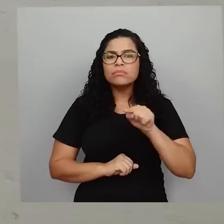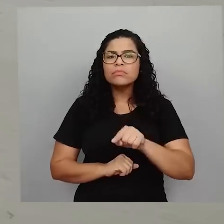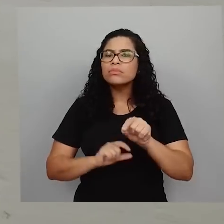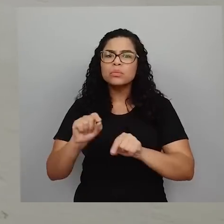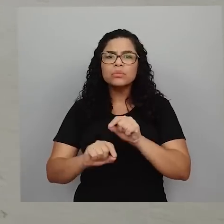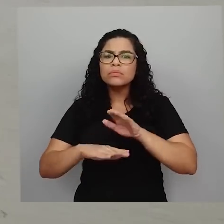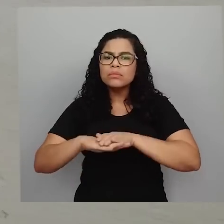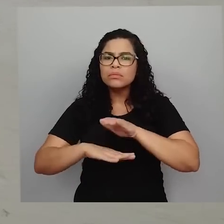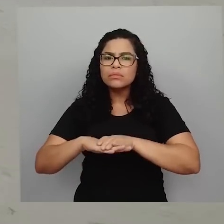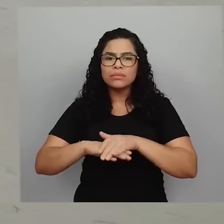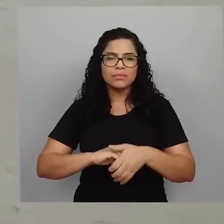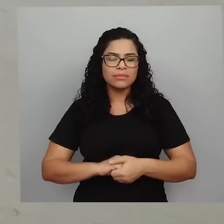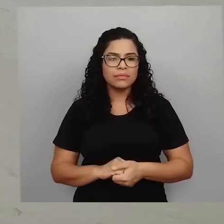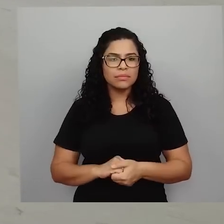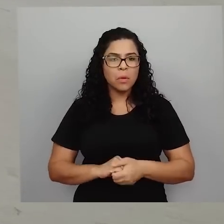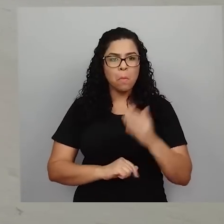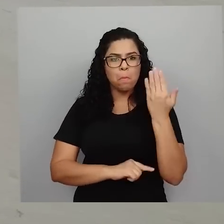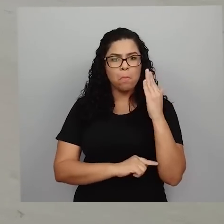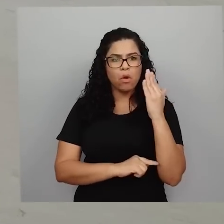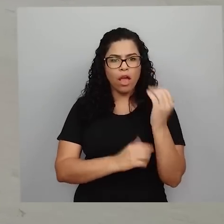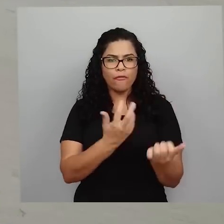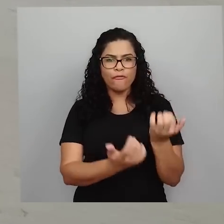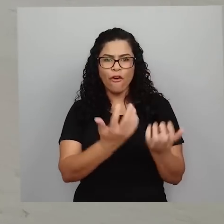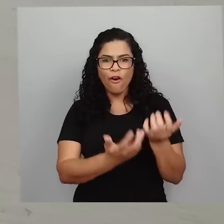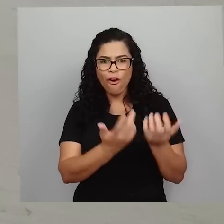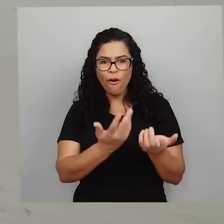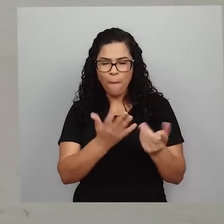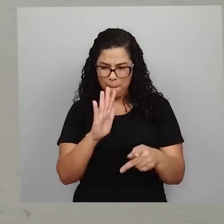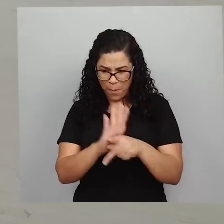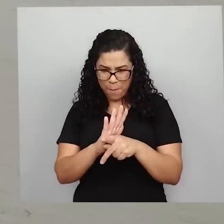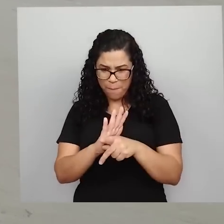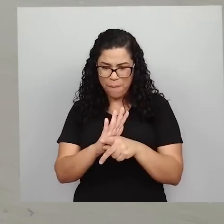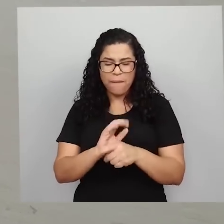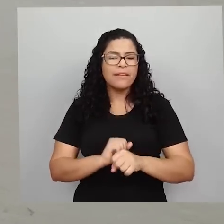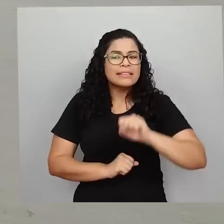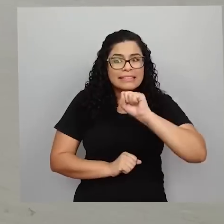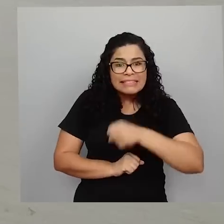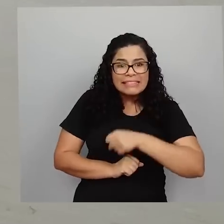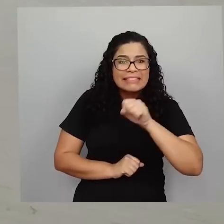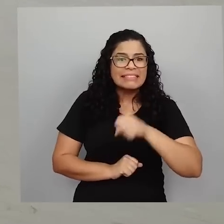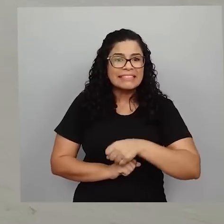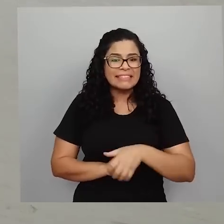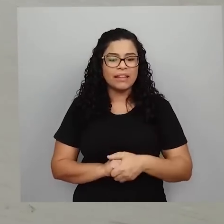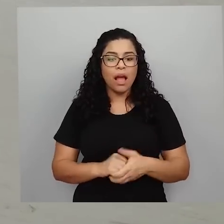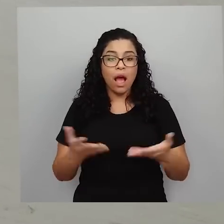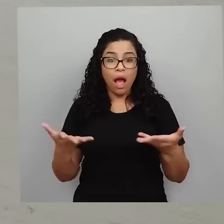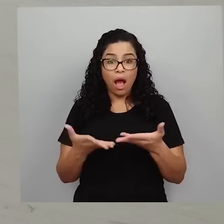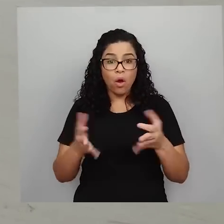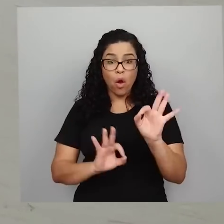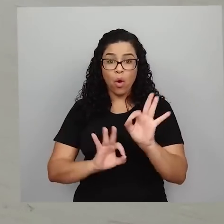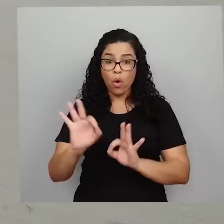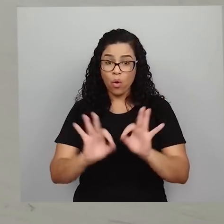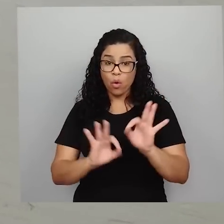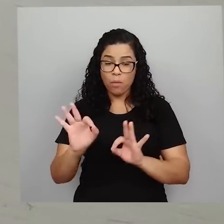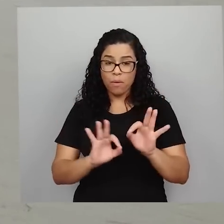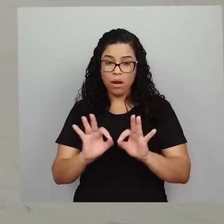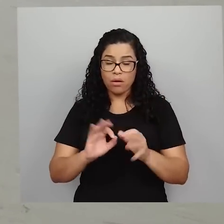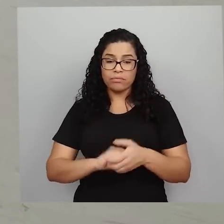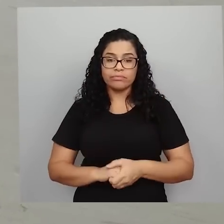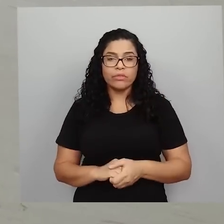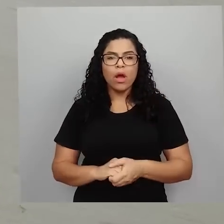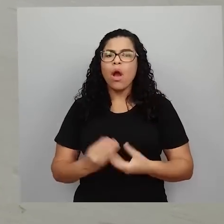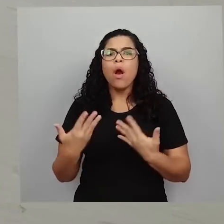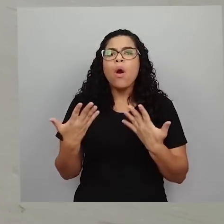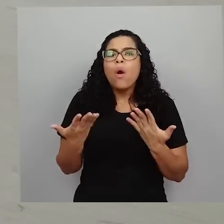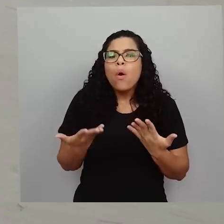fez? Um boneco de fogo. Um boneco de fogo. Muito bem. Um Nós vamos boneco usar também. as formas agora, tá bom? Tá. Qual